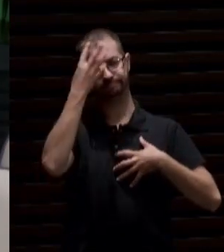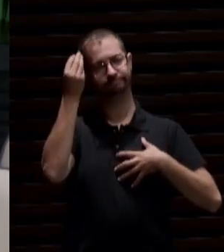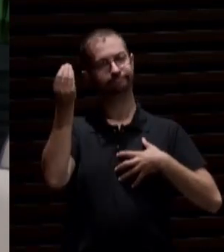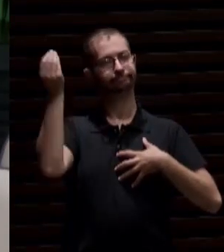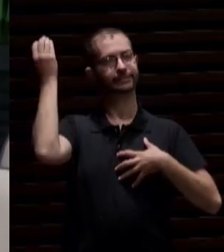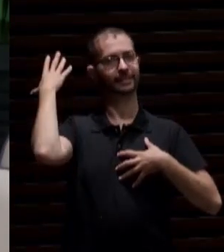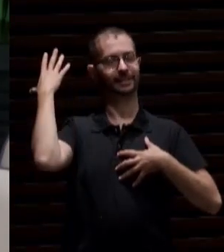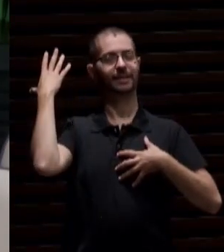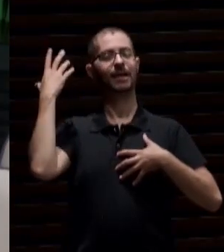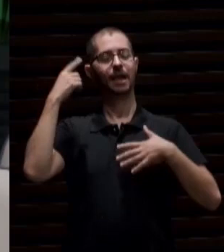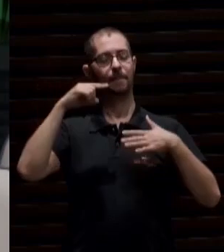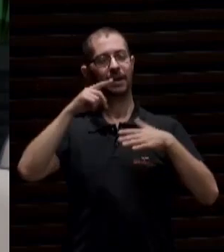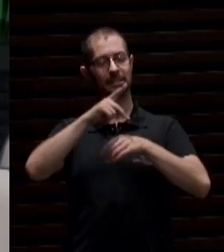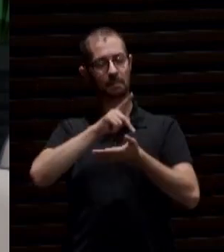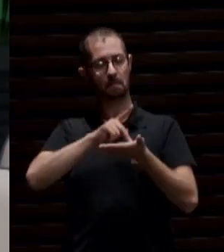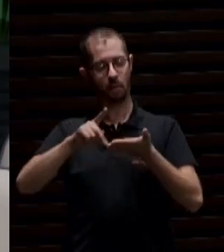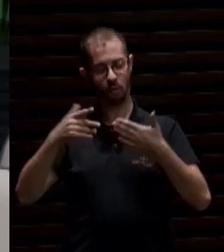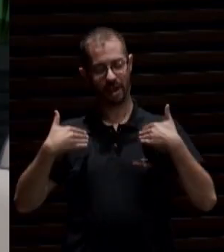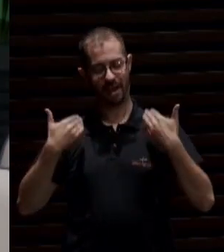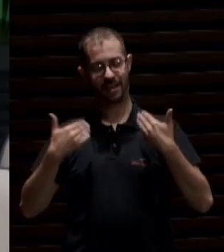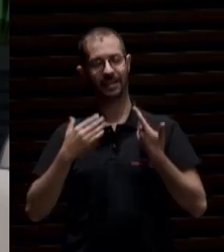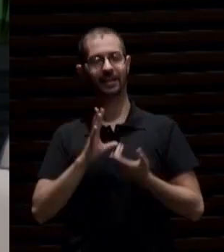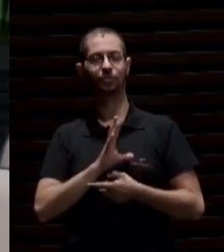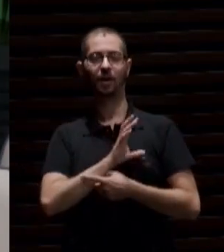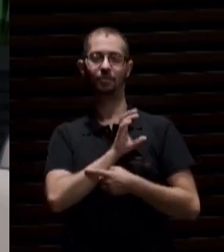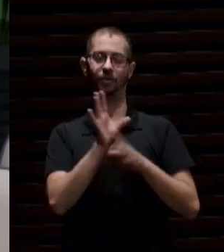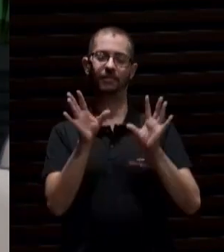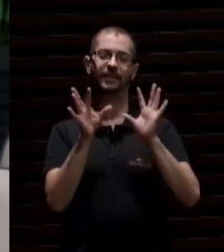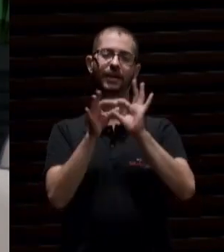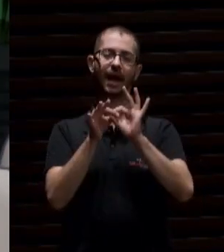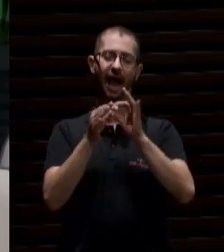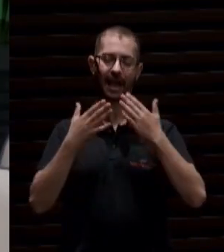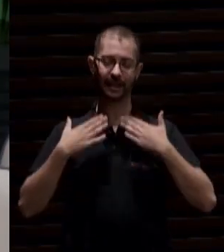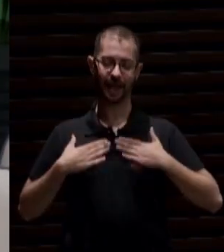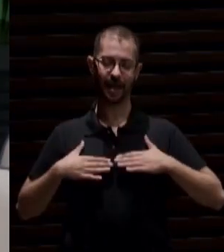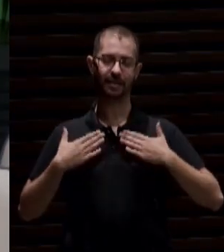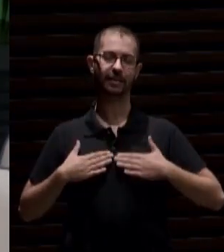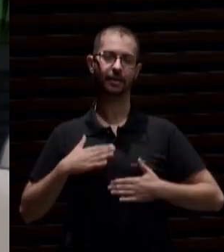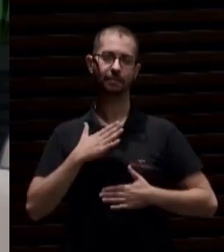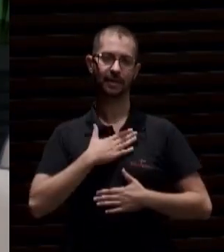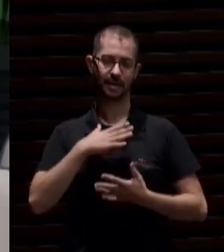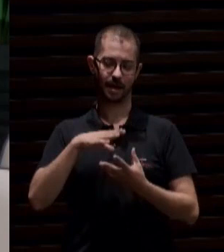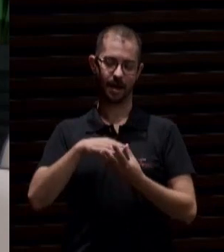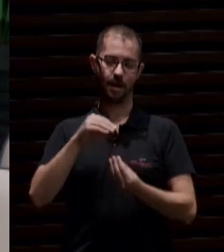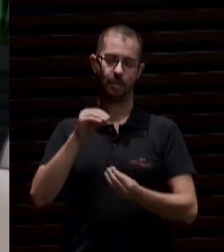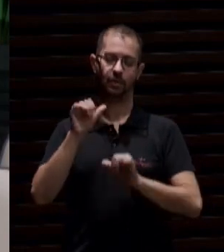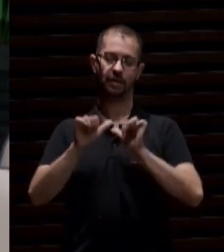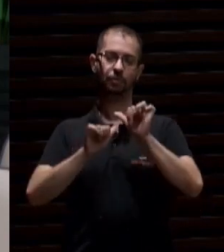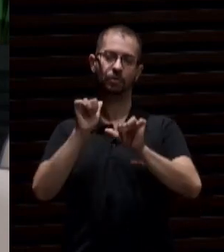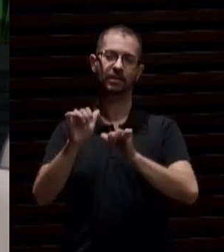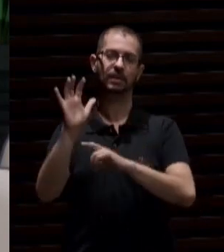puras alegrias do amor serão restauradas. Aquieta-te, minha alma, quando a mudança for passada,